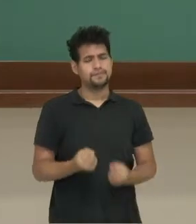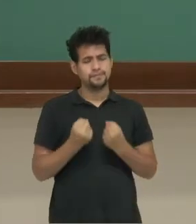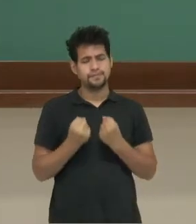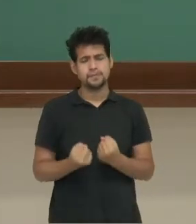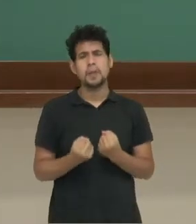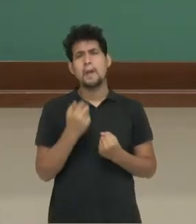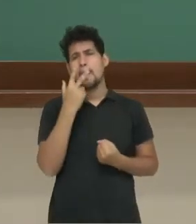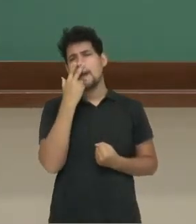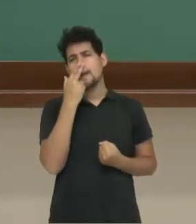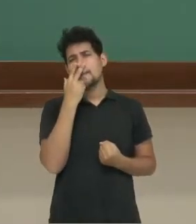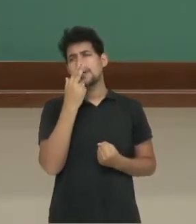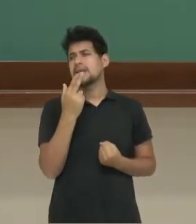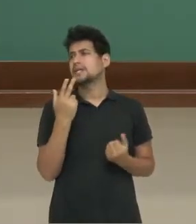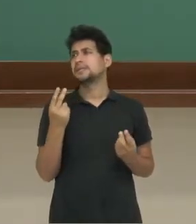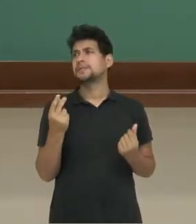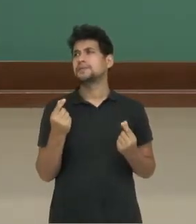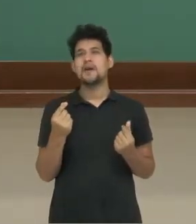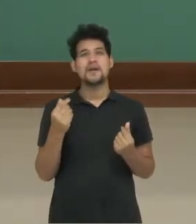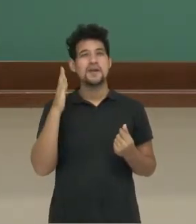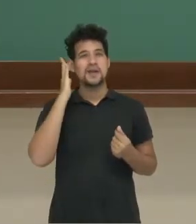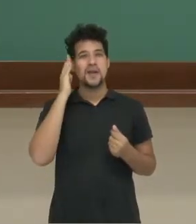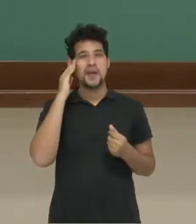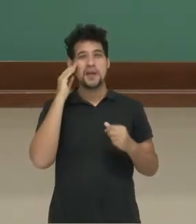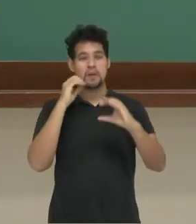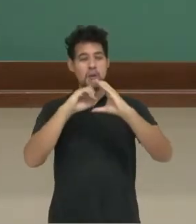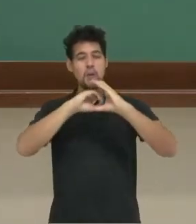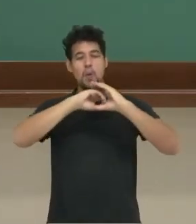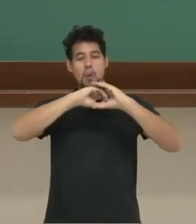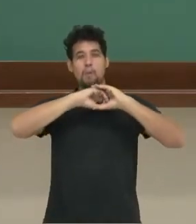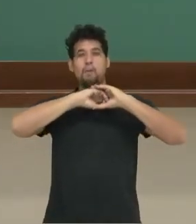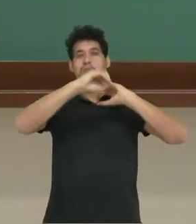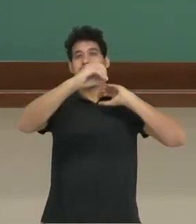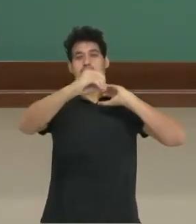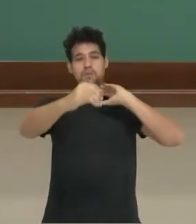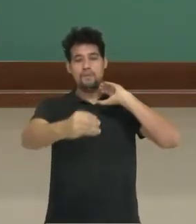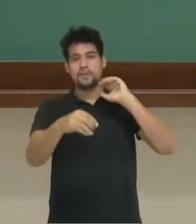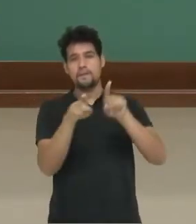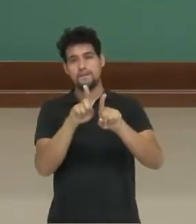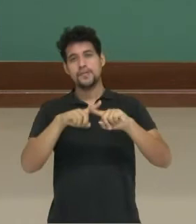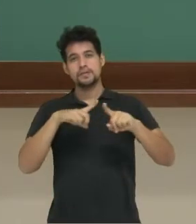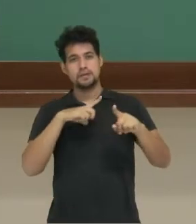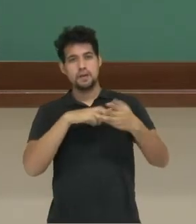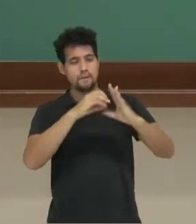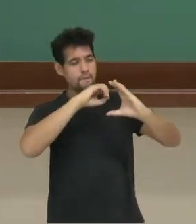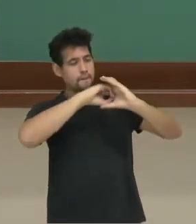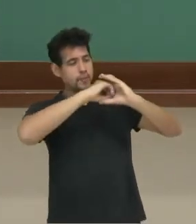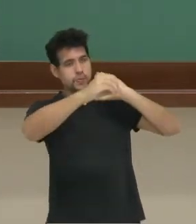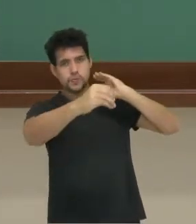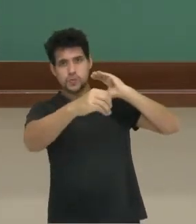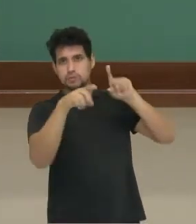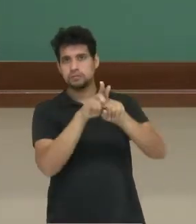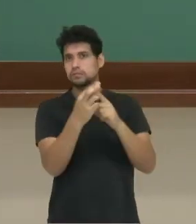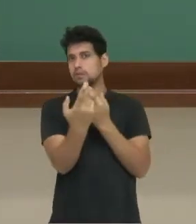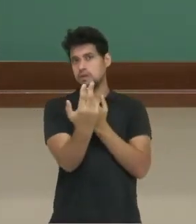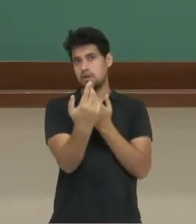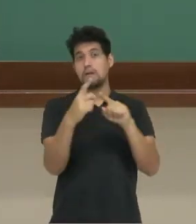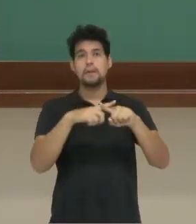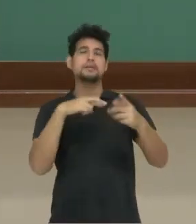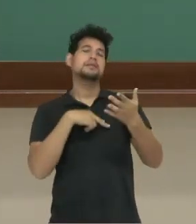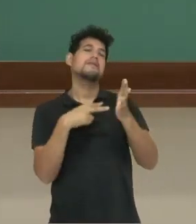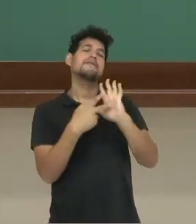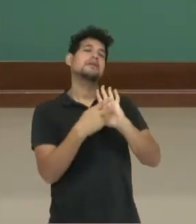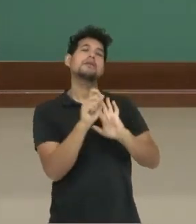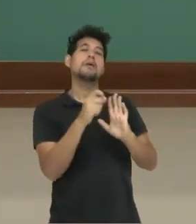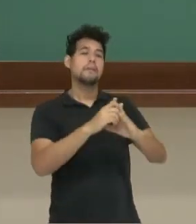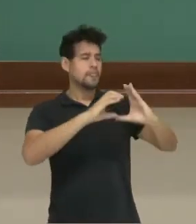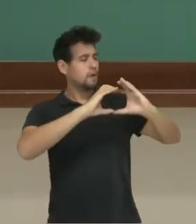parecido com uma bala de canhão, vamos dizer assim, né? Nesses que a gente vê nos filmes, tá? Bem parecido. Então é